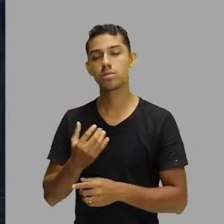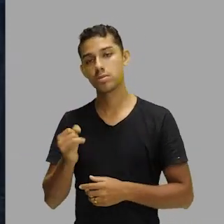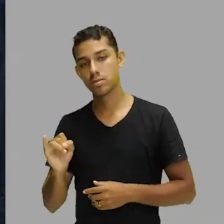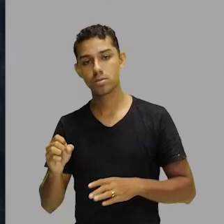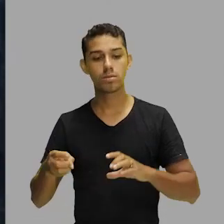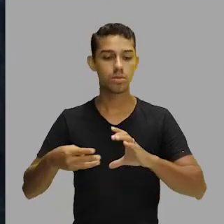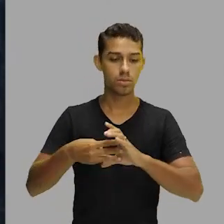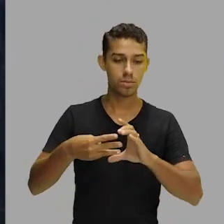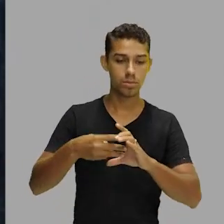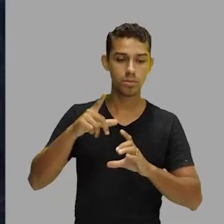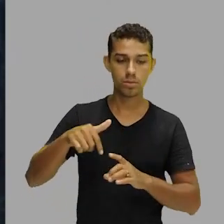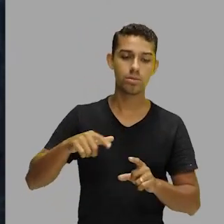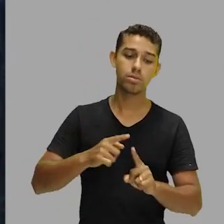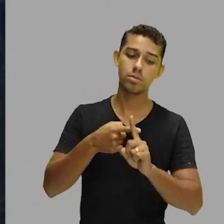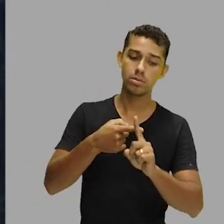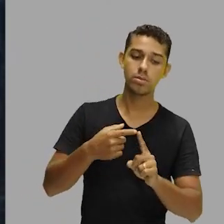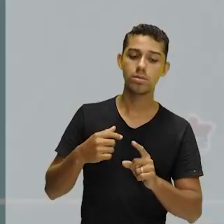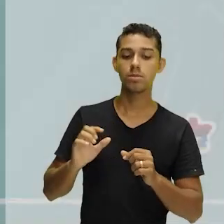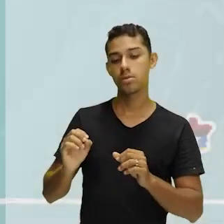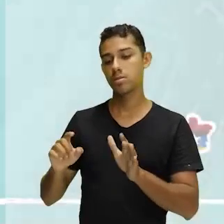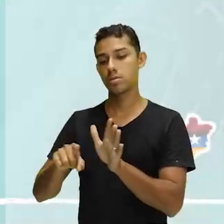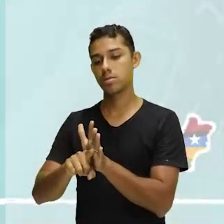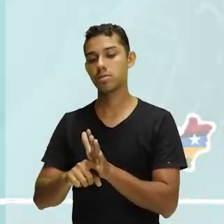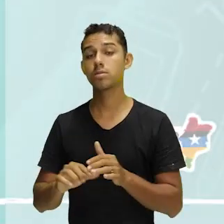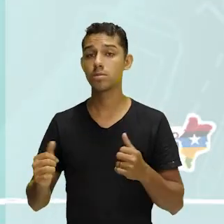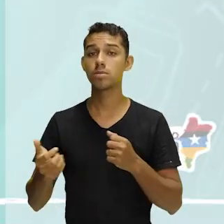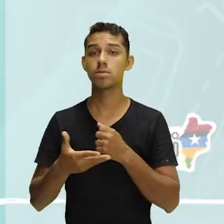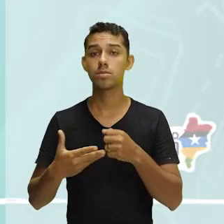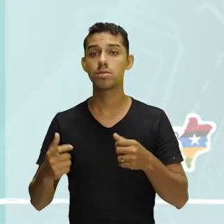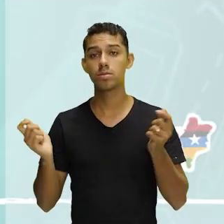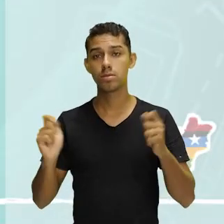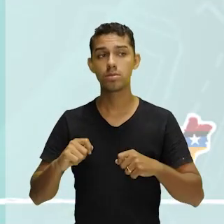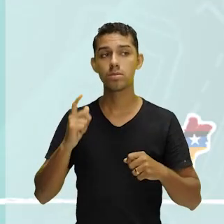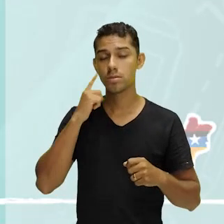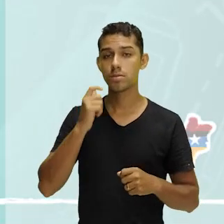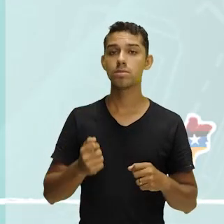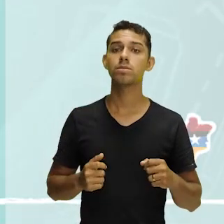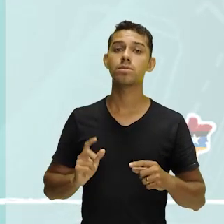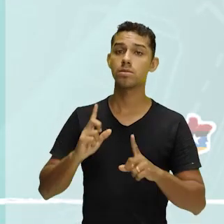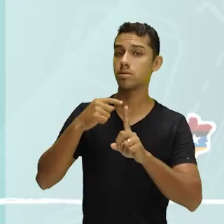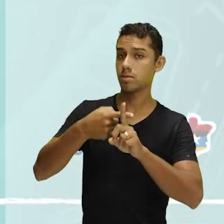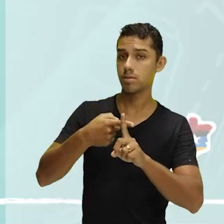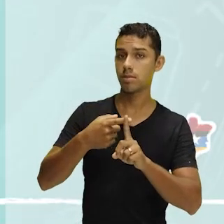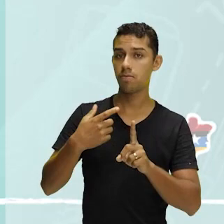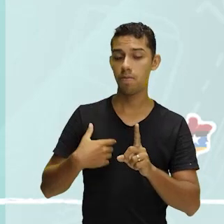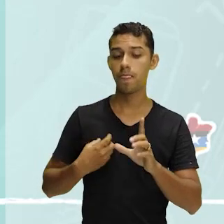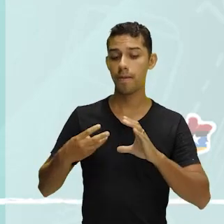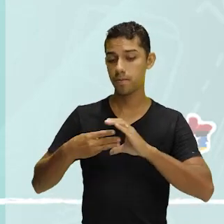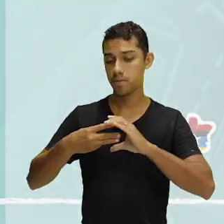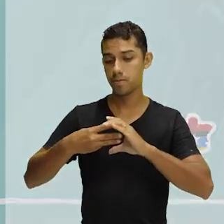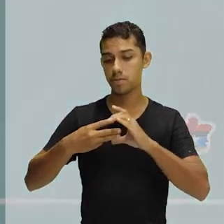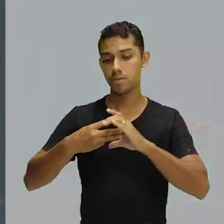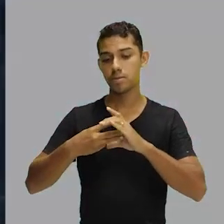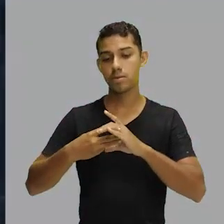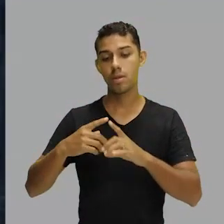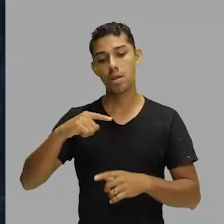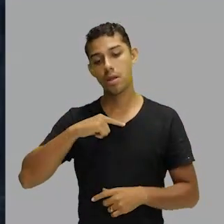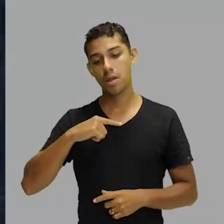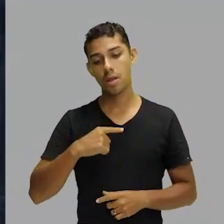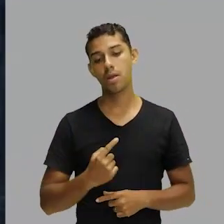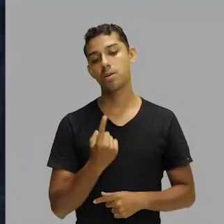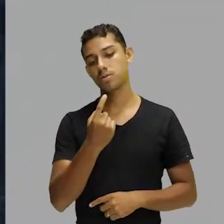célula é gram-positiva ou gram-negativa. Basicamente é gram-positiva uma célula que só tem